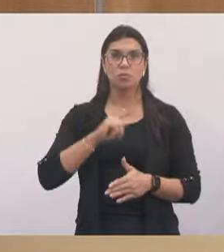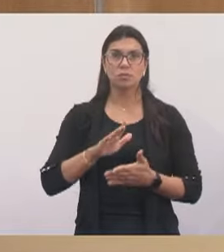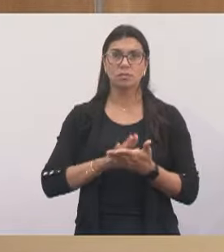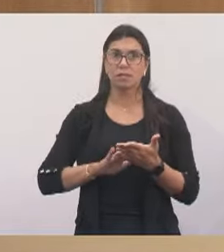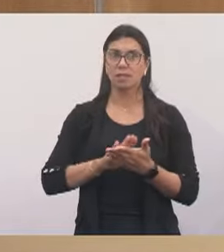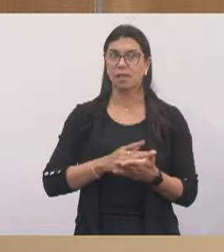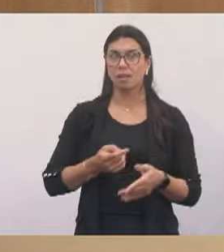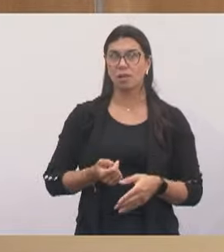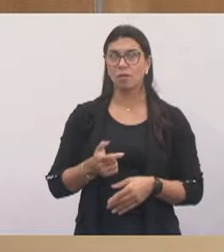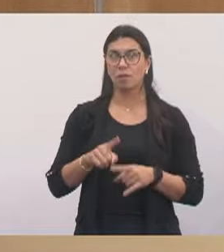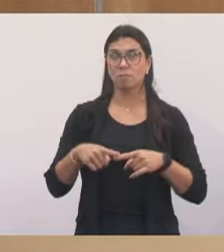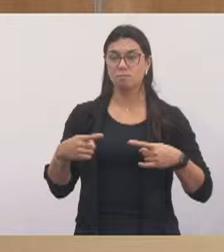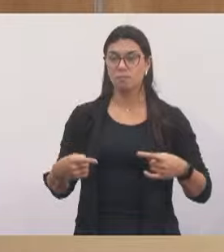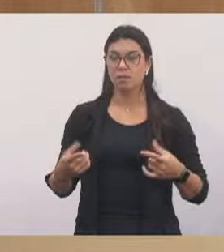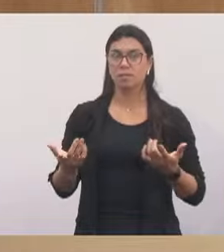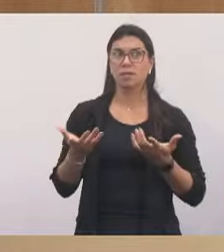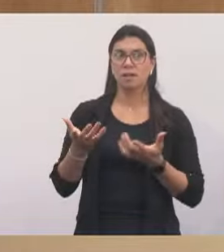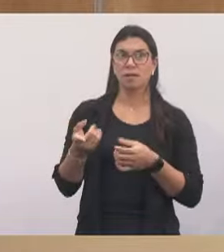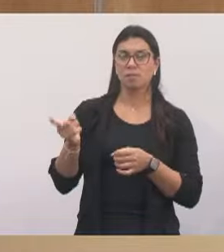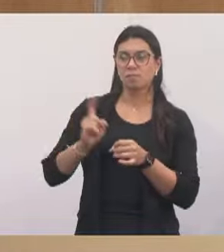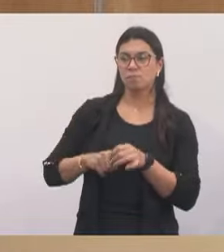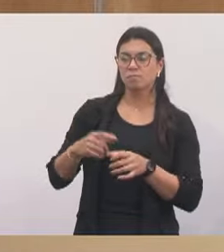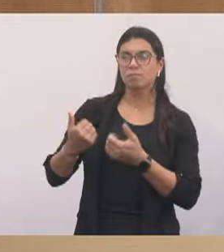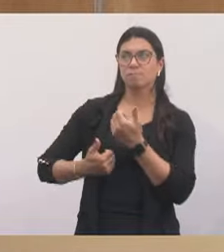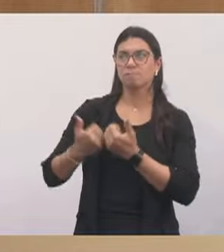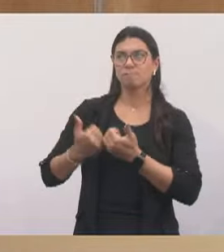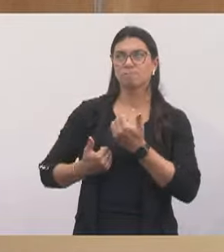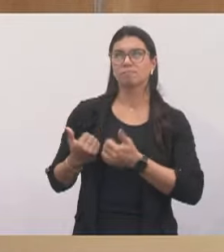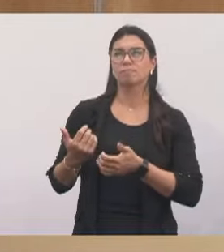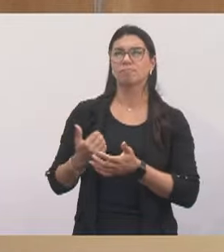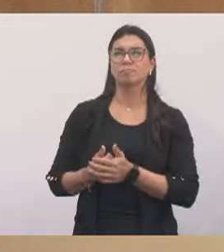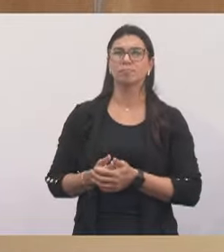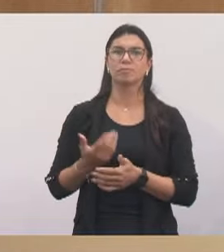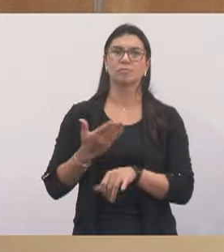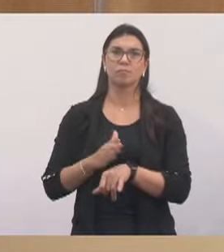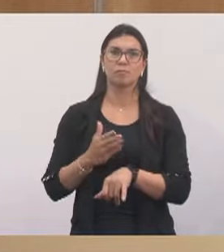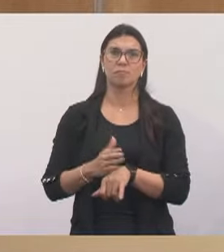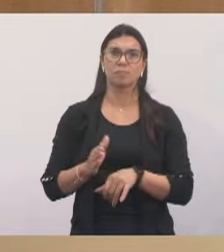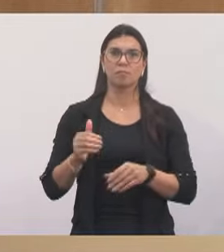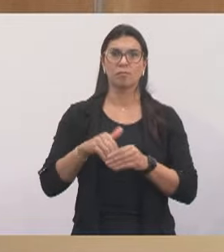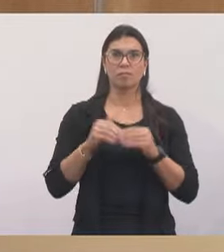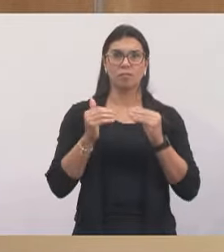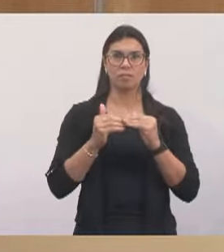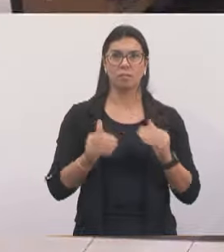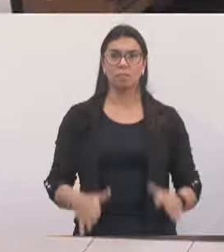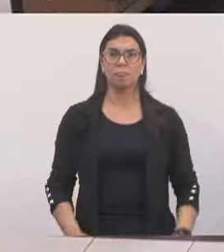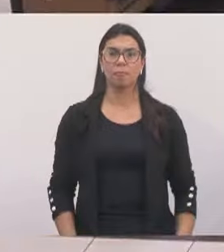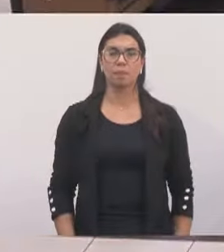me inscrever lá e voltar a jogar também no Ponte Preta. Meu voto é favorável, conte comigo.